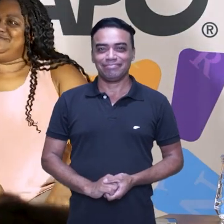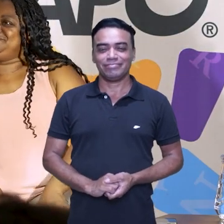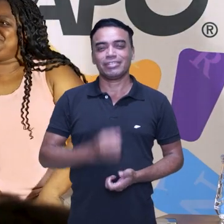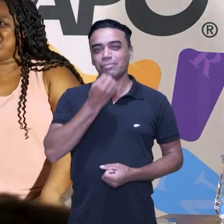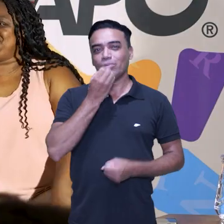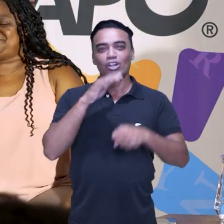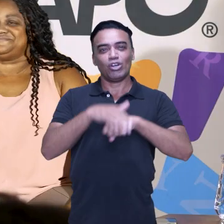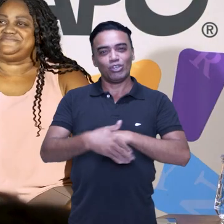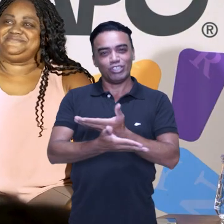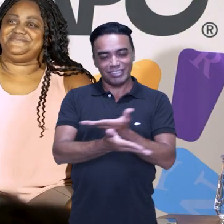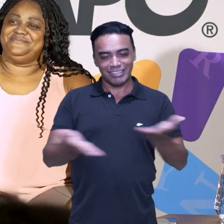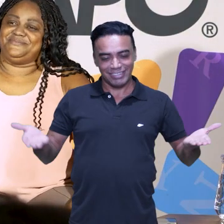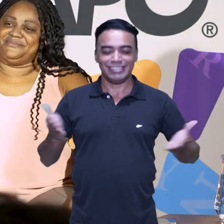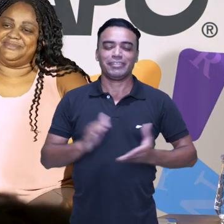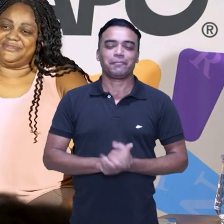Boa noite, pessoal.